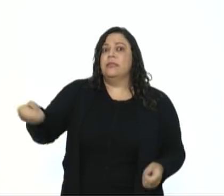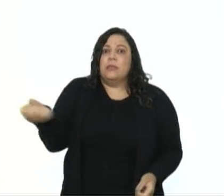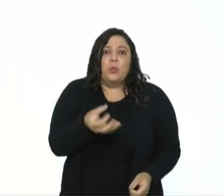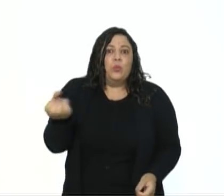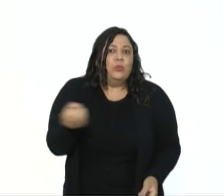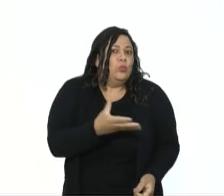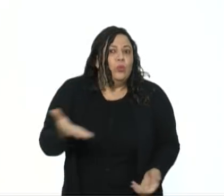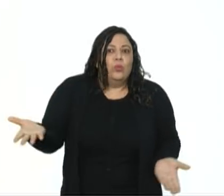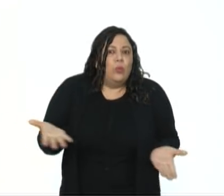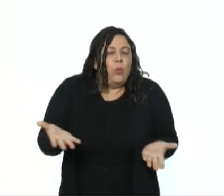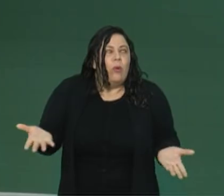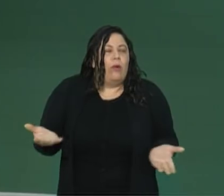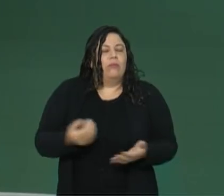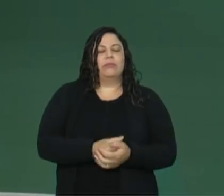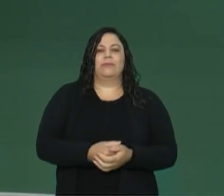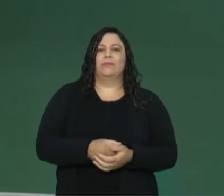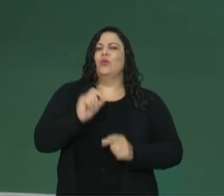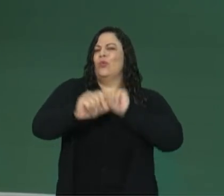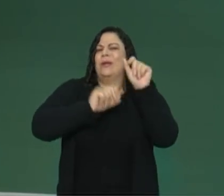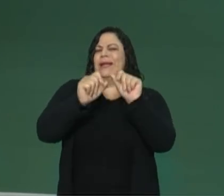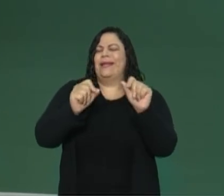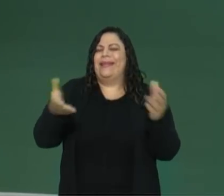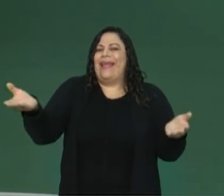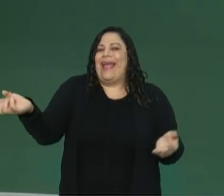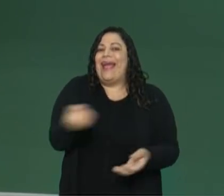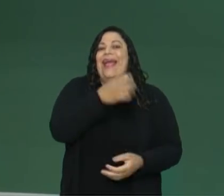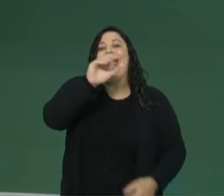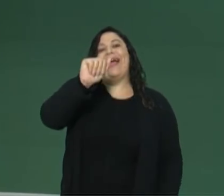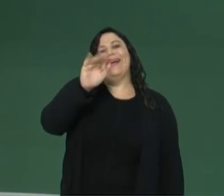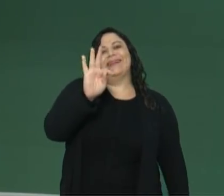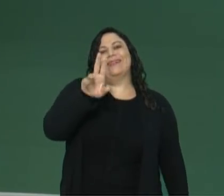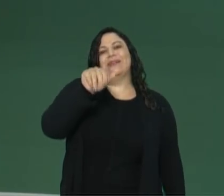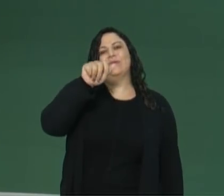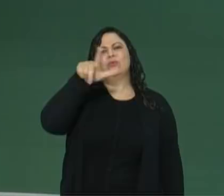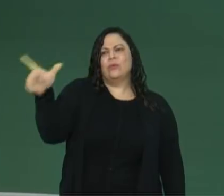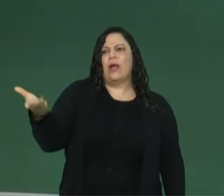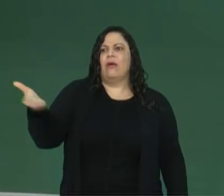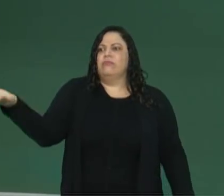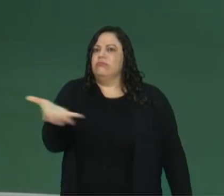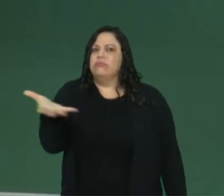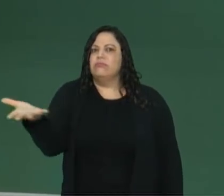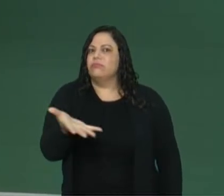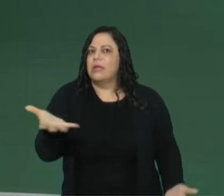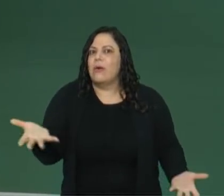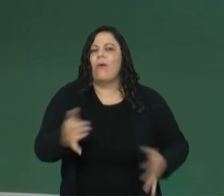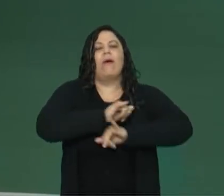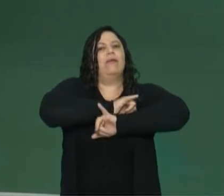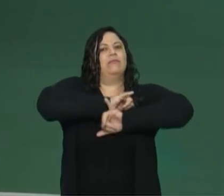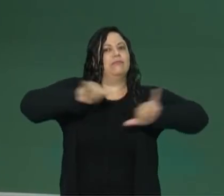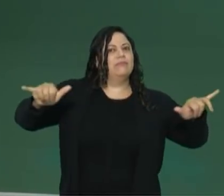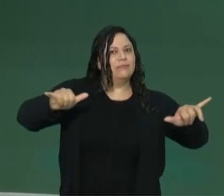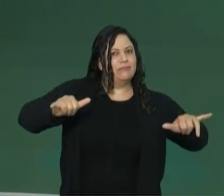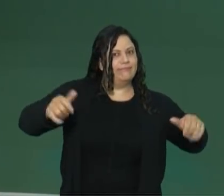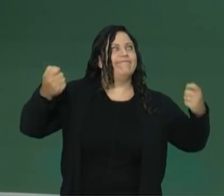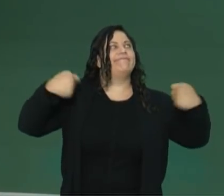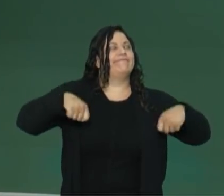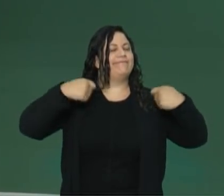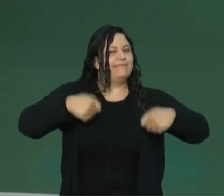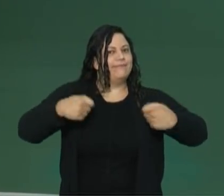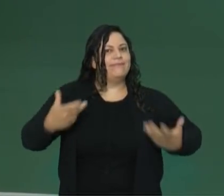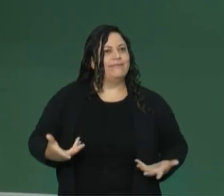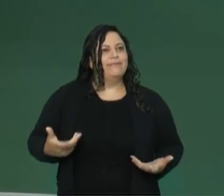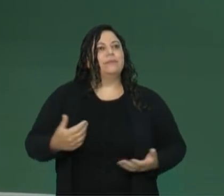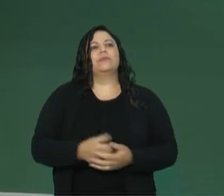Quem que é atual, gente? A notícia. A notícia, ela precisa ser imediata, né? Aí, certo? Trata de um